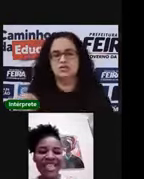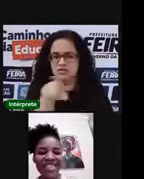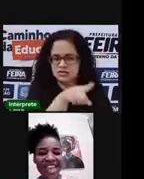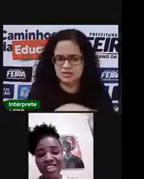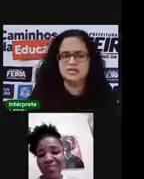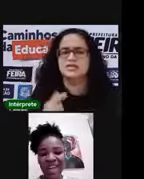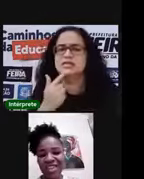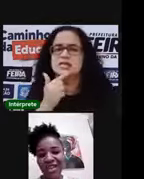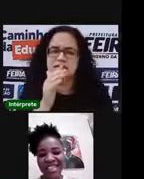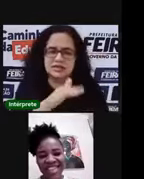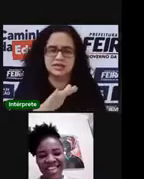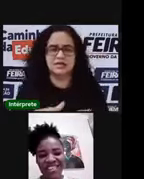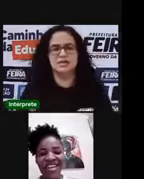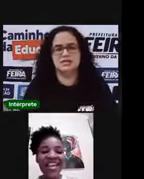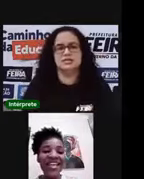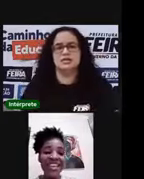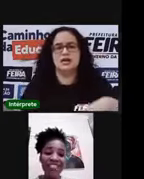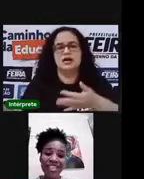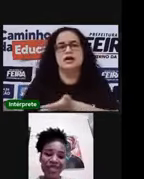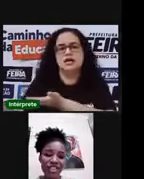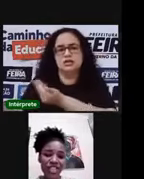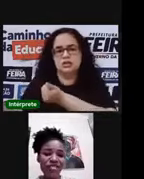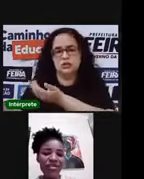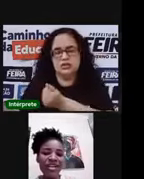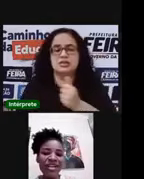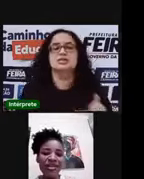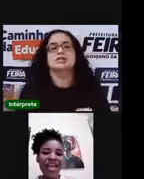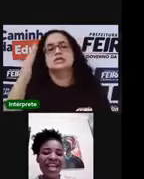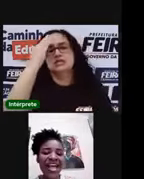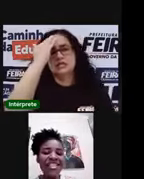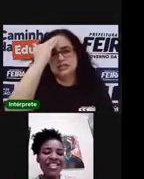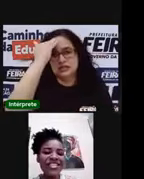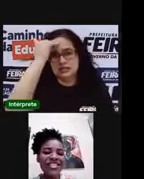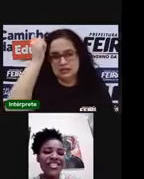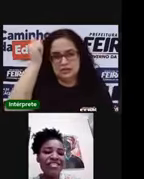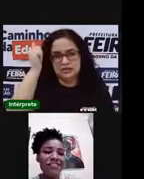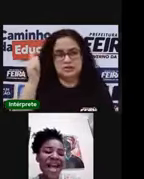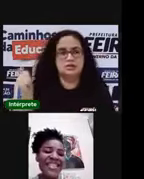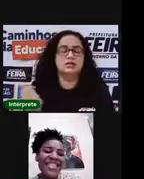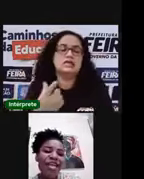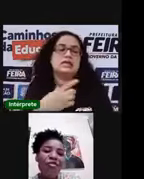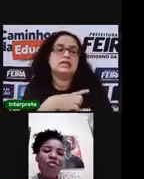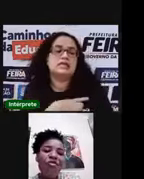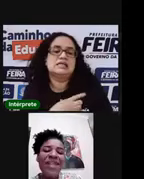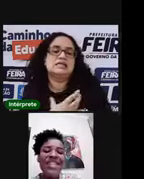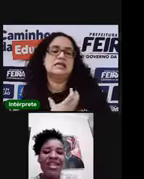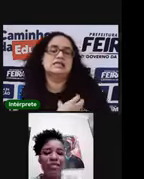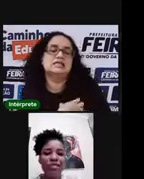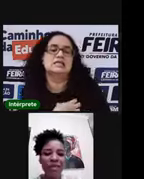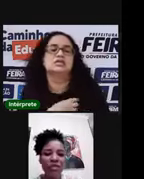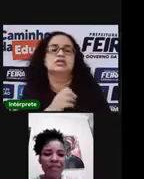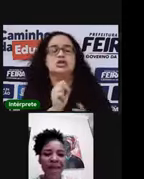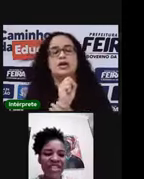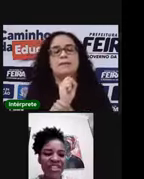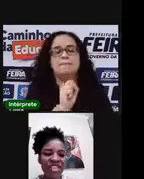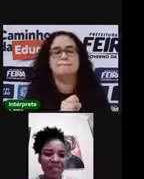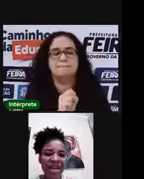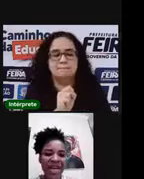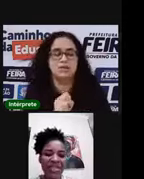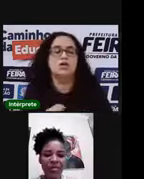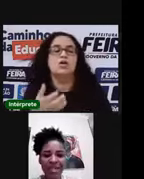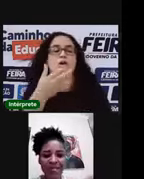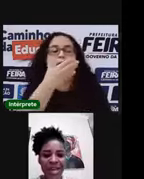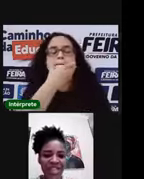crianças, adolescente, pré-adolescente, deve saber disso, né? A gente se sente mais seguro, mais segura quando o pai da